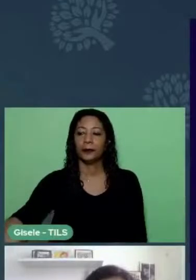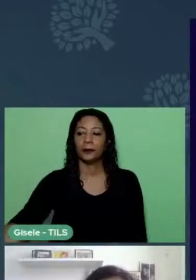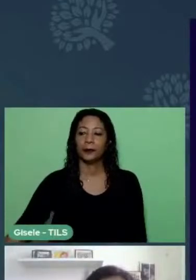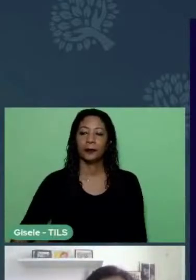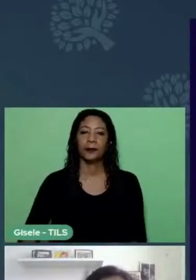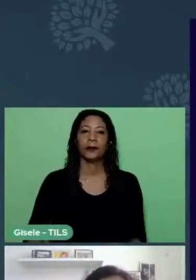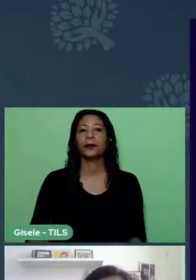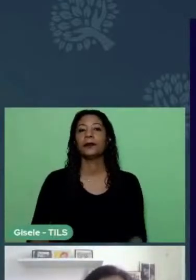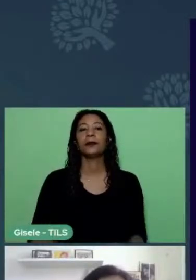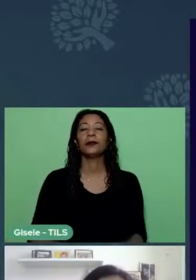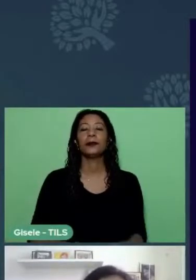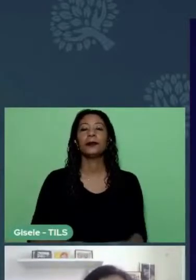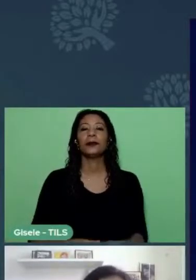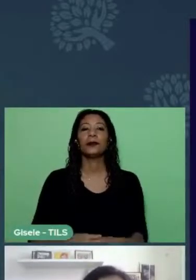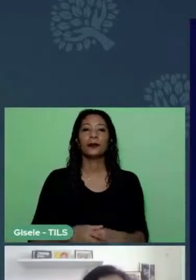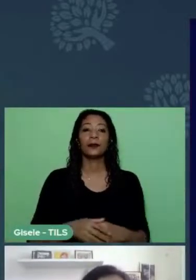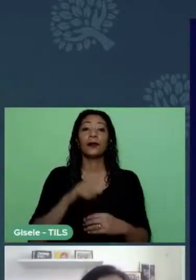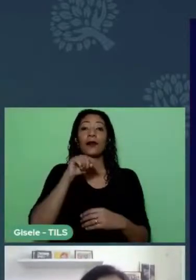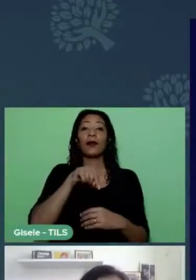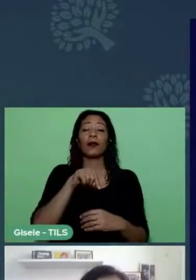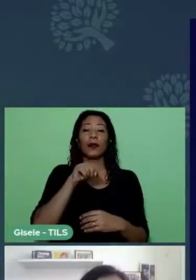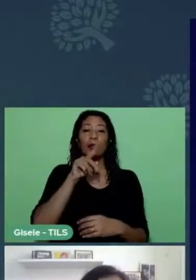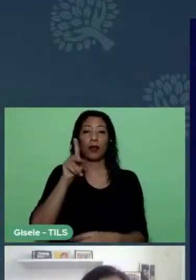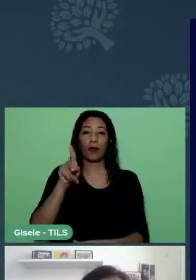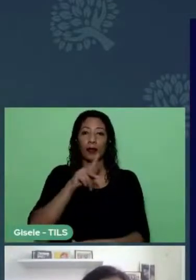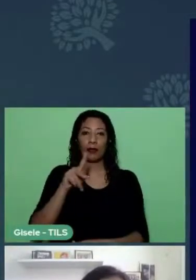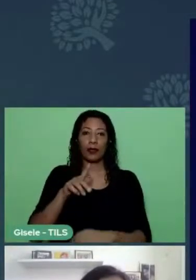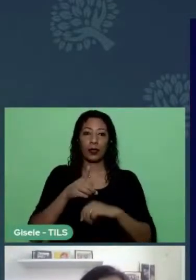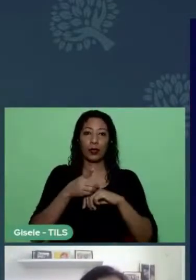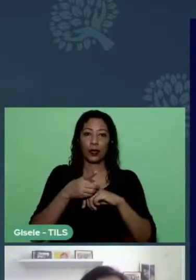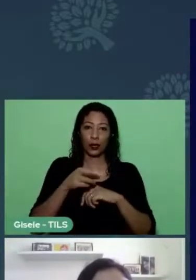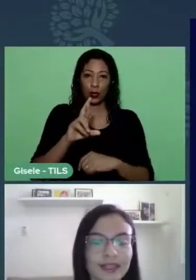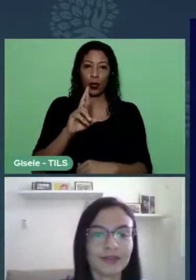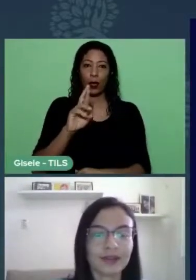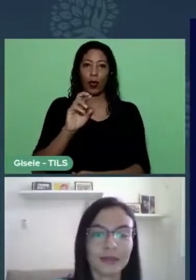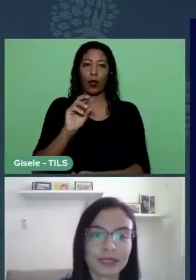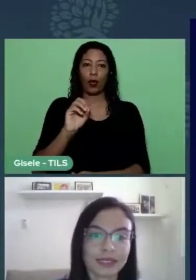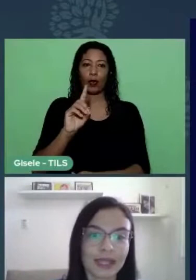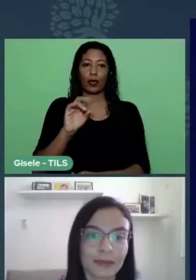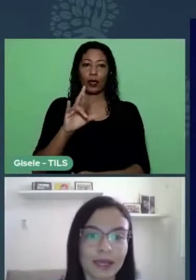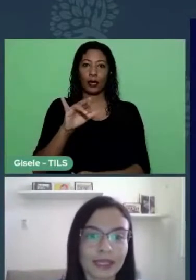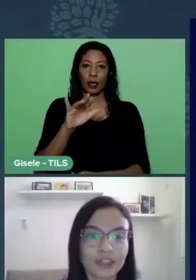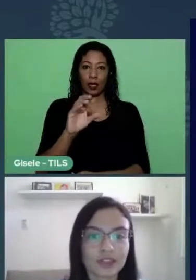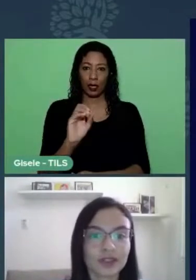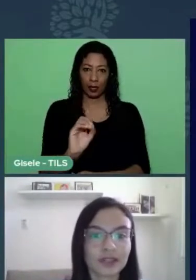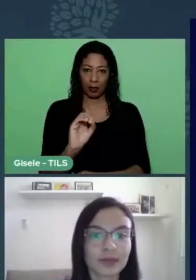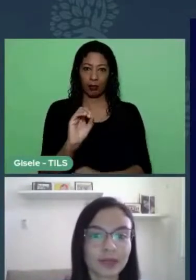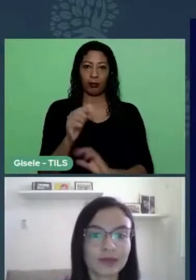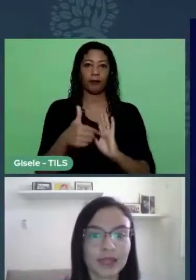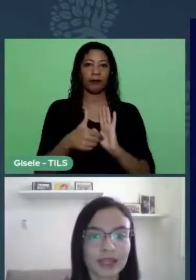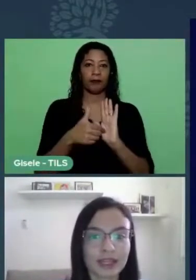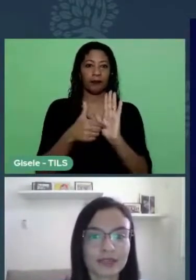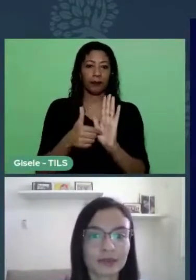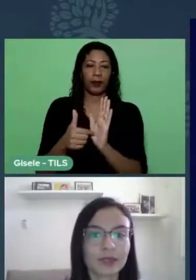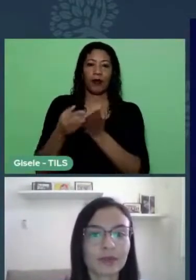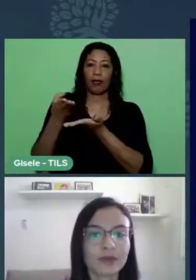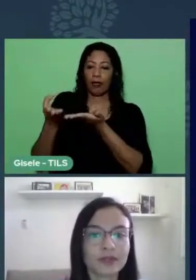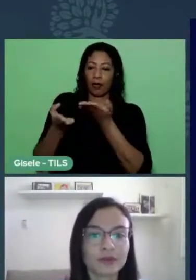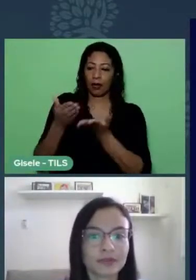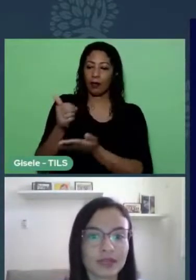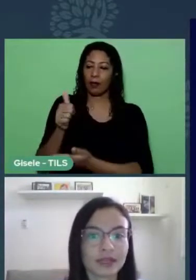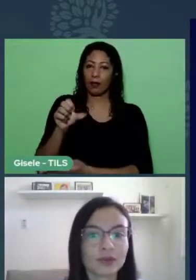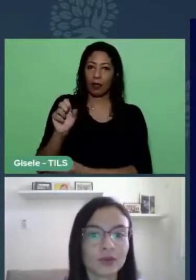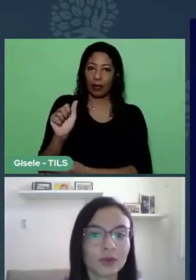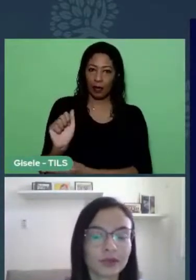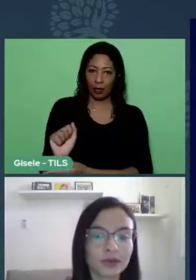O nosso próximo palestrante é o professor Dr. Rodrigo Atanásio. Ele vai apresentar a palestra Tratamento da asma, o que pode